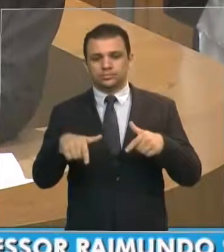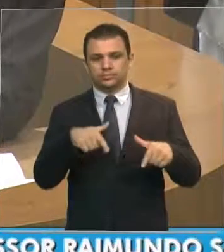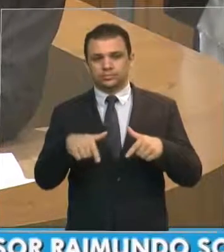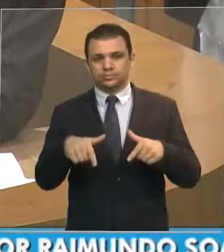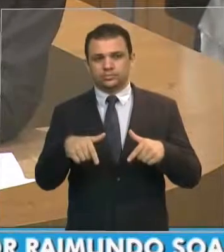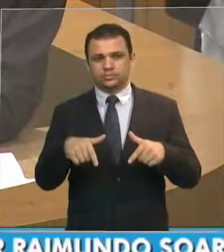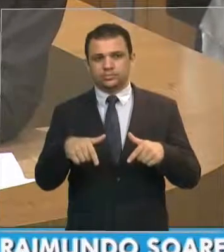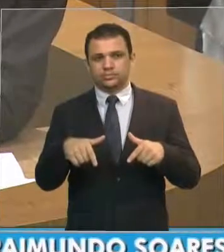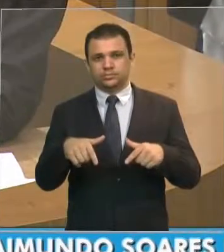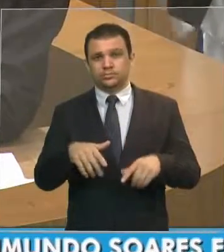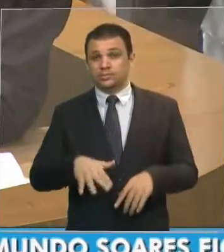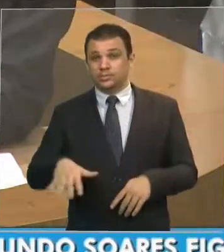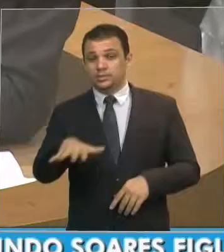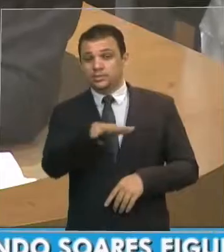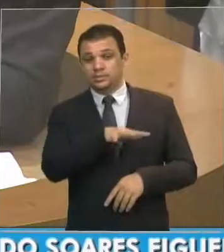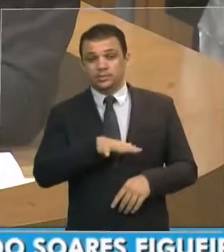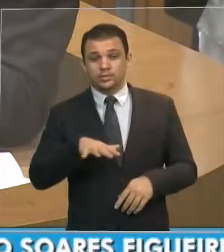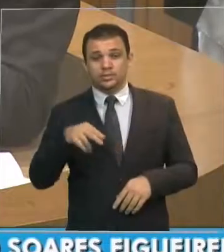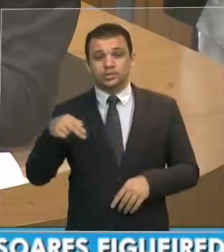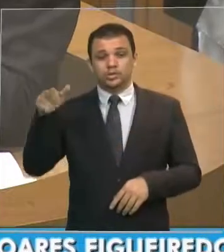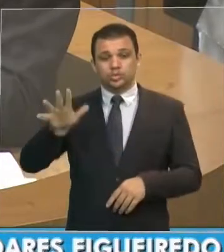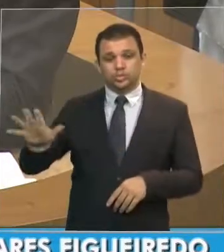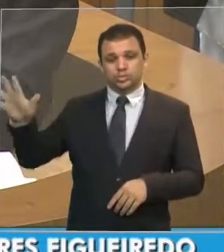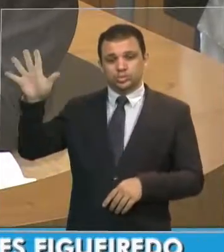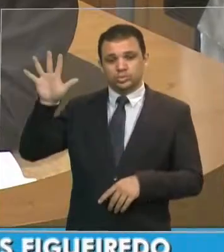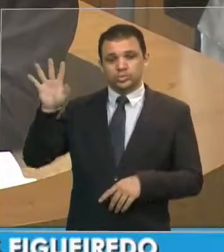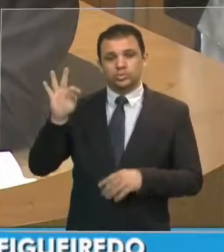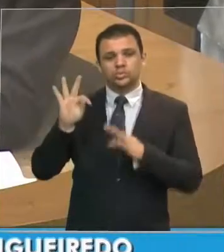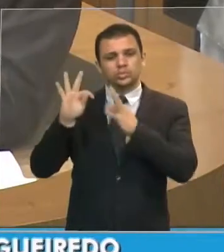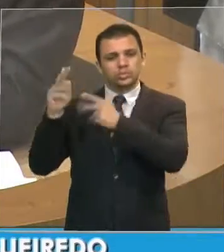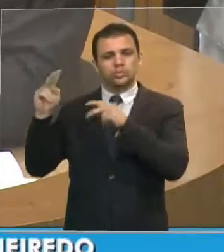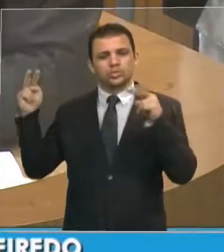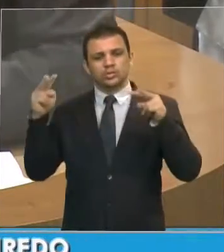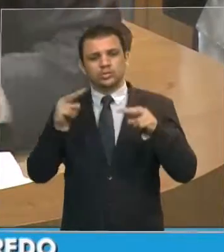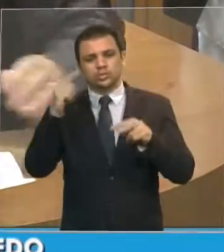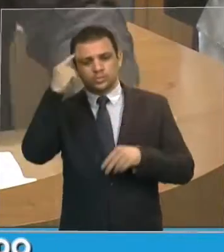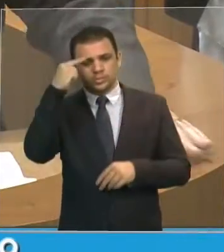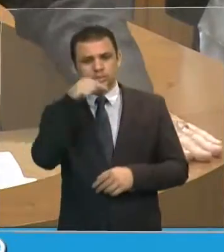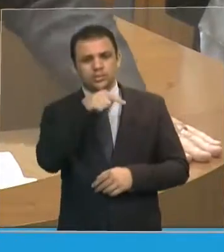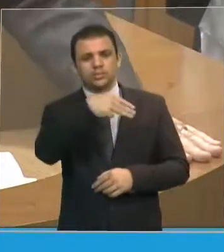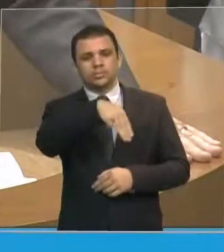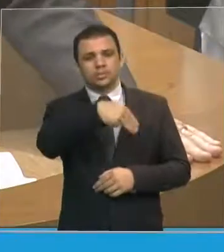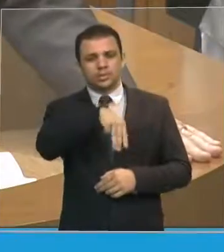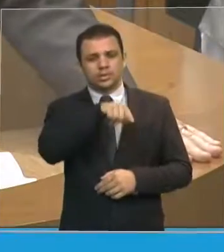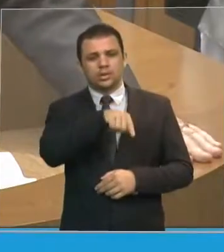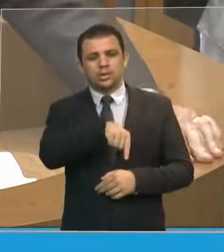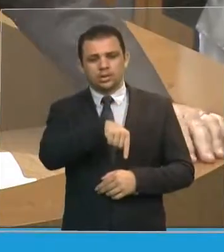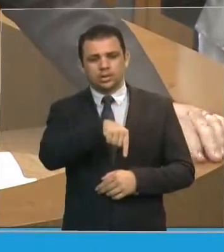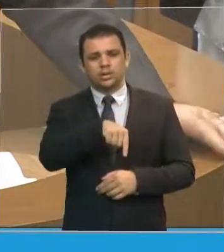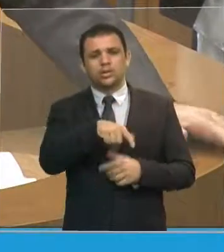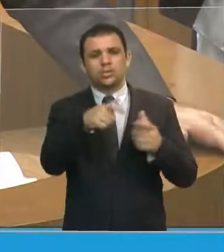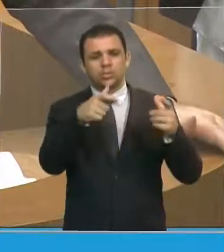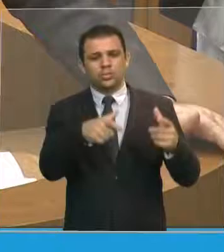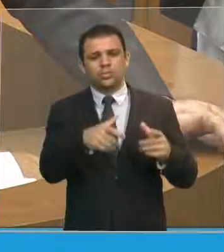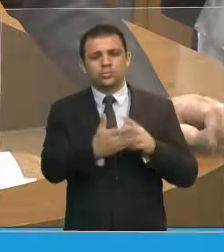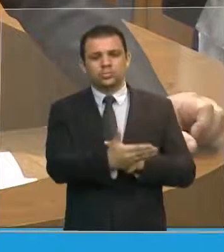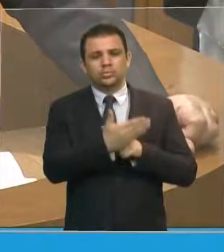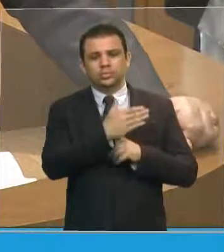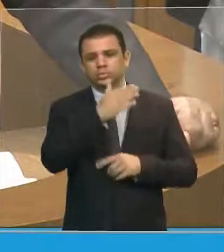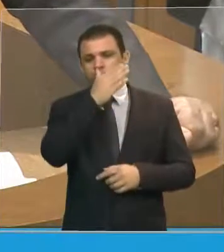vista pelos nordestinos como uma terra de